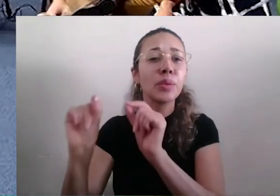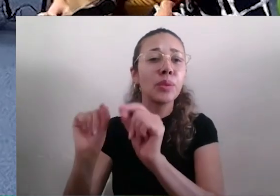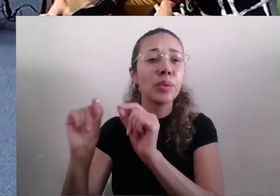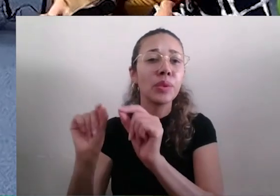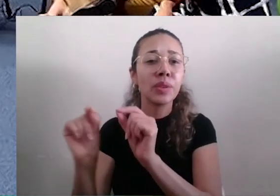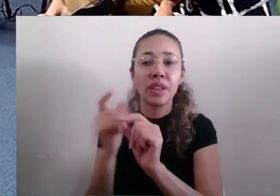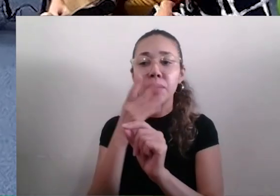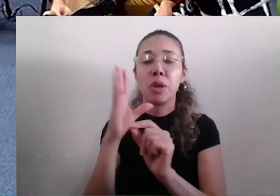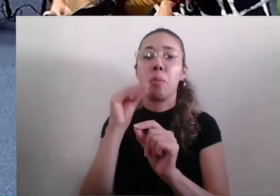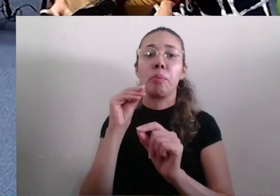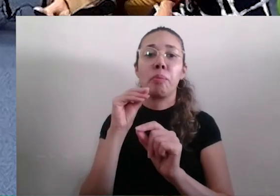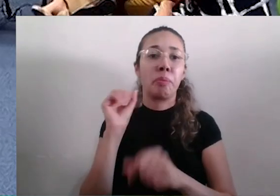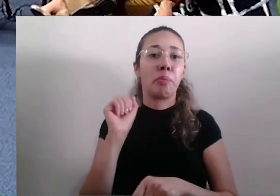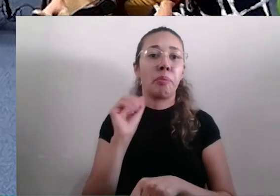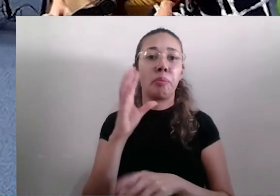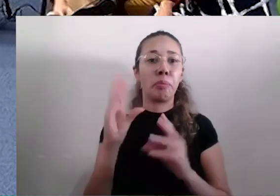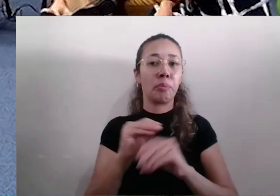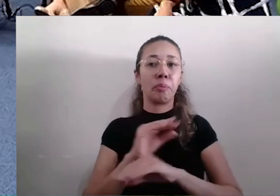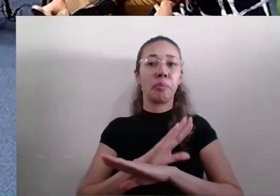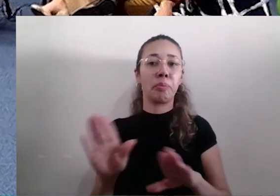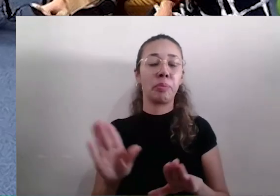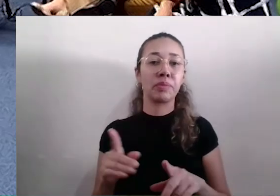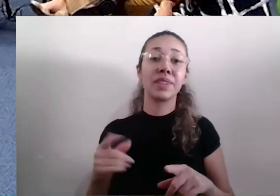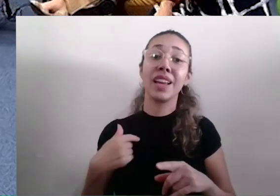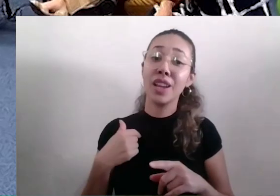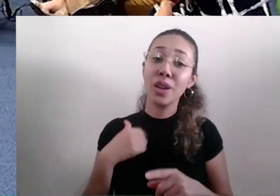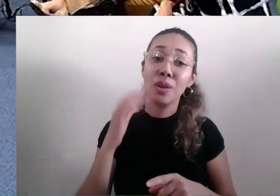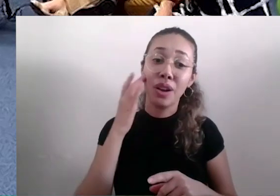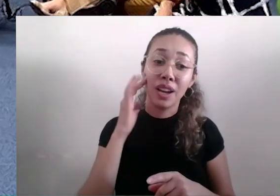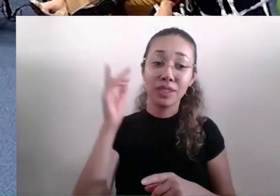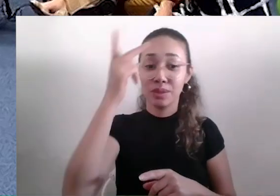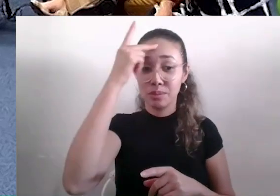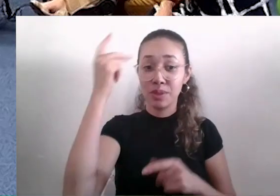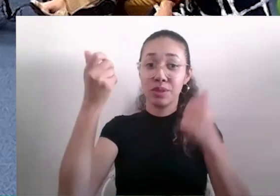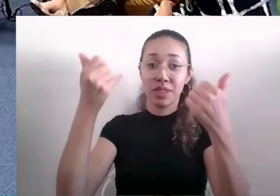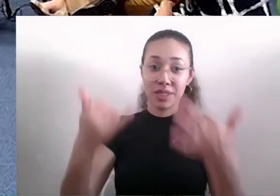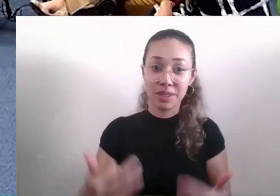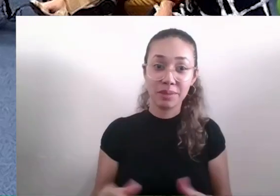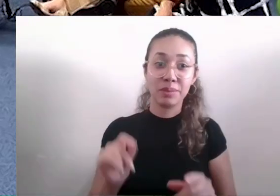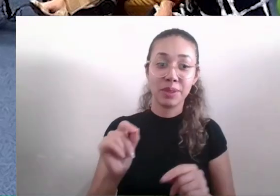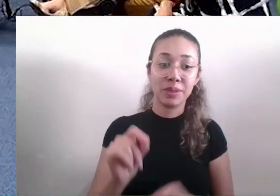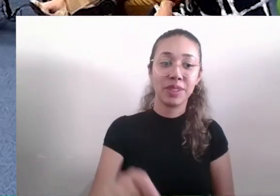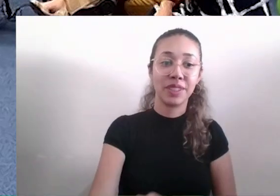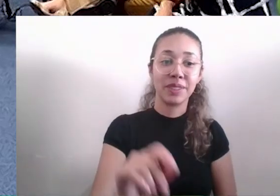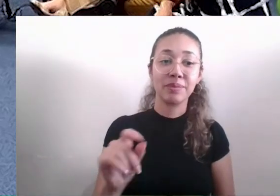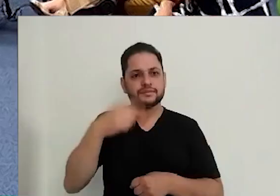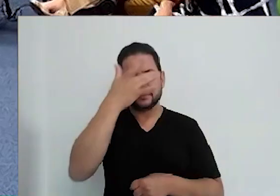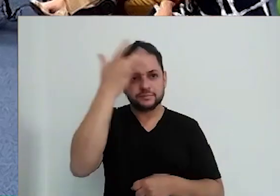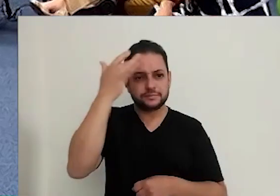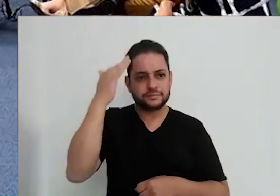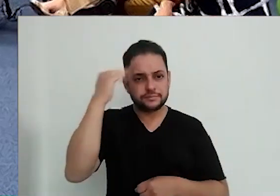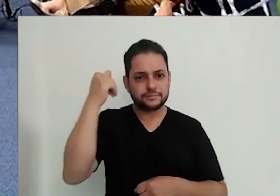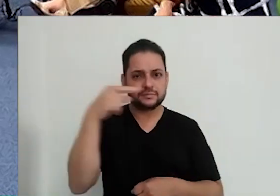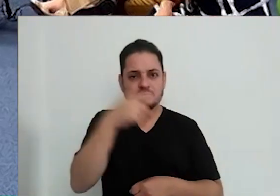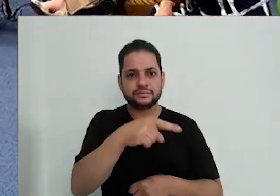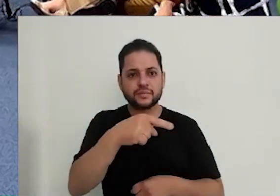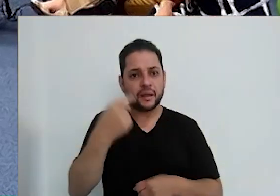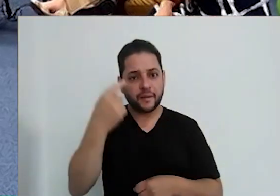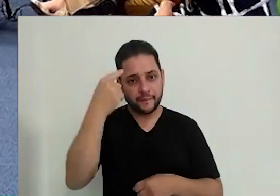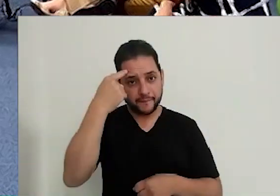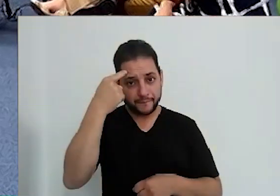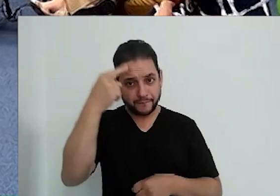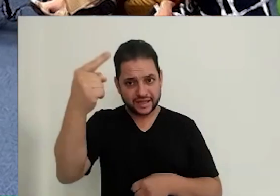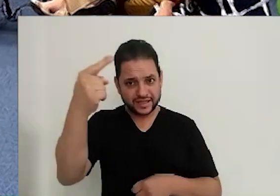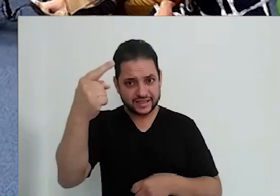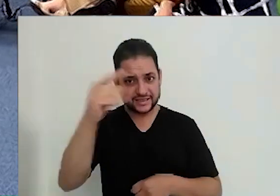o assunto e e eu eu tenho a impressão quando as pessoas dizem e o champinha elas não estão pensando no champinha elas estão pensando